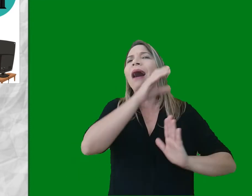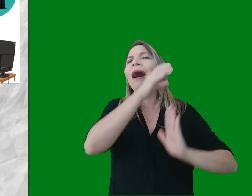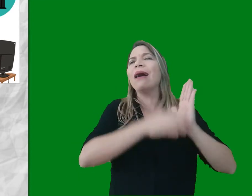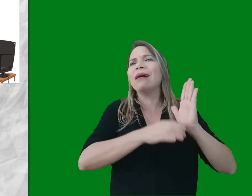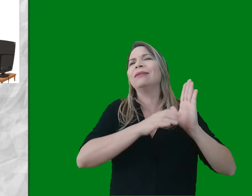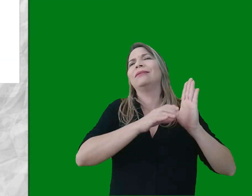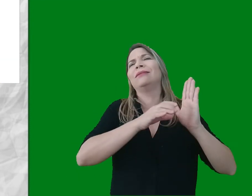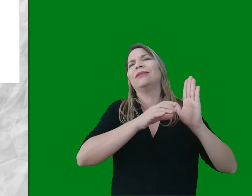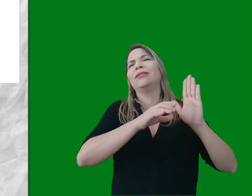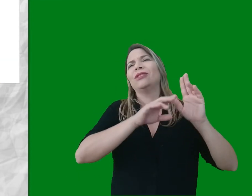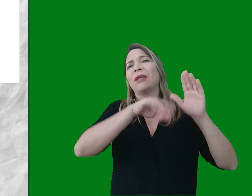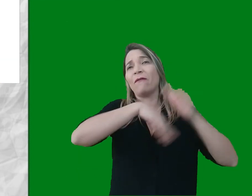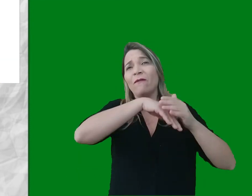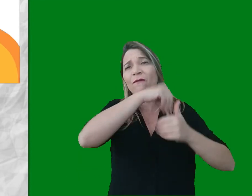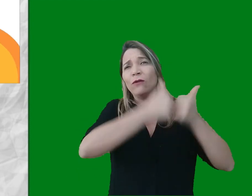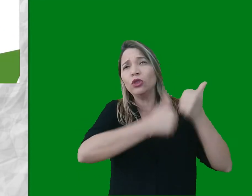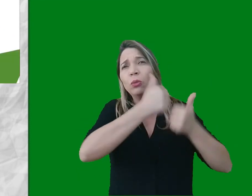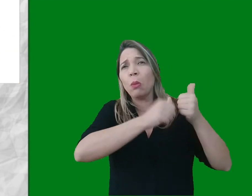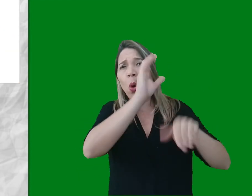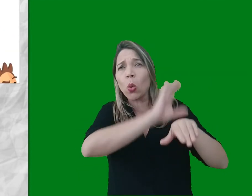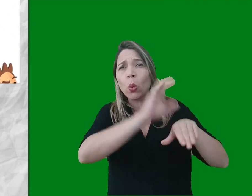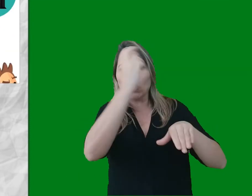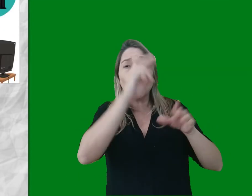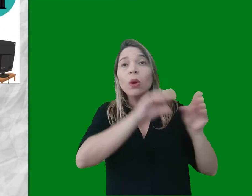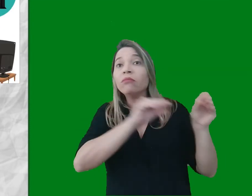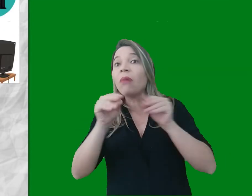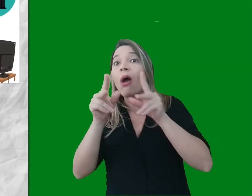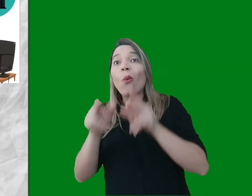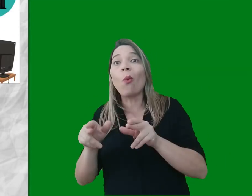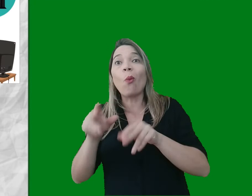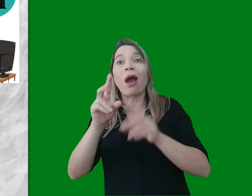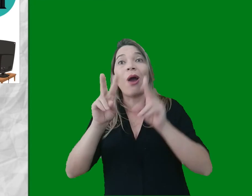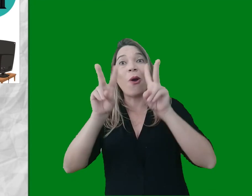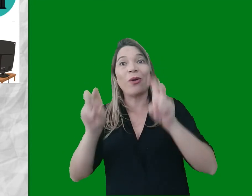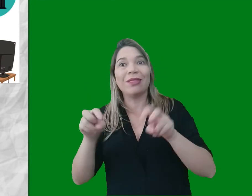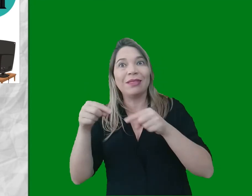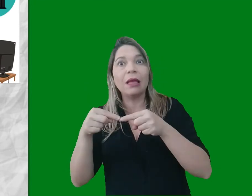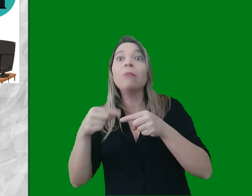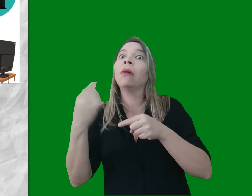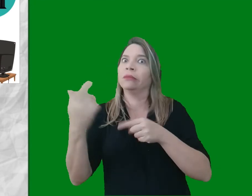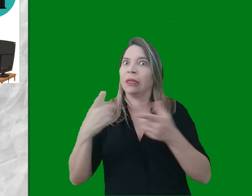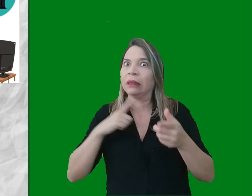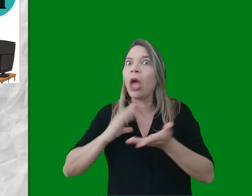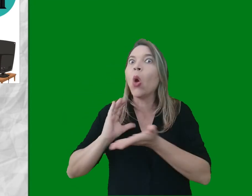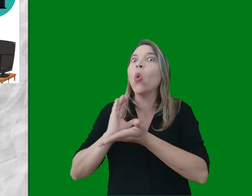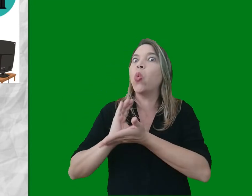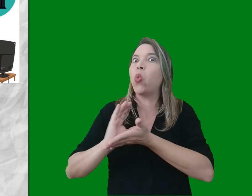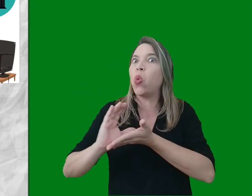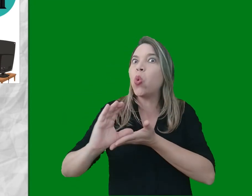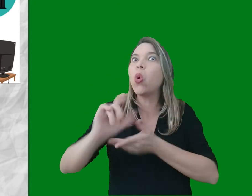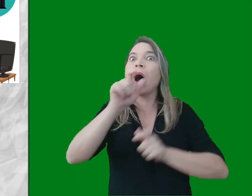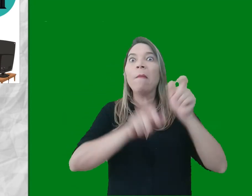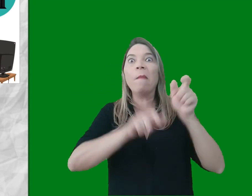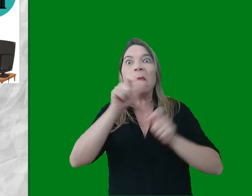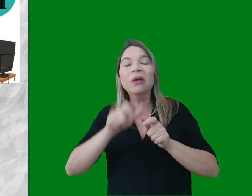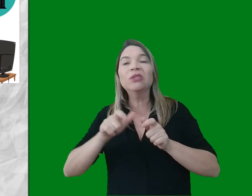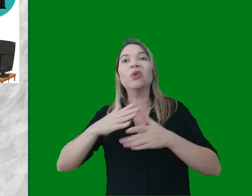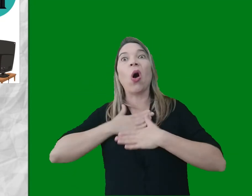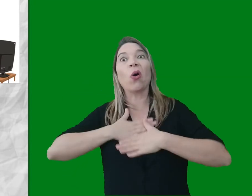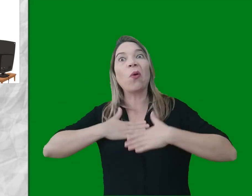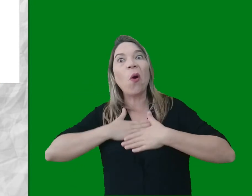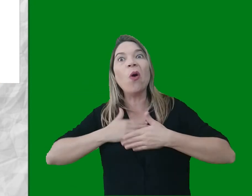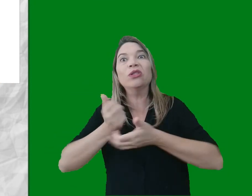futebol nos jogos eletrônicos ganha um destaque, visto que há um considerável investimento nessa modalidade, em que os jogos, cada vez mais